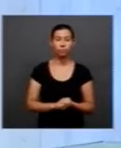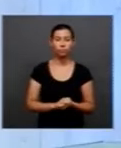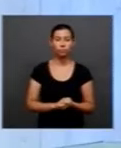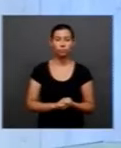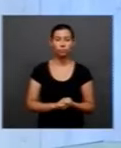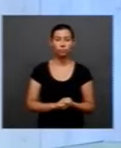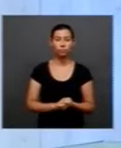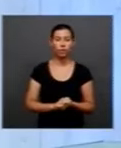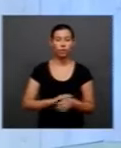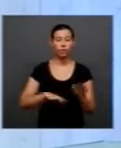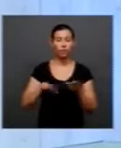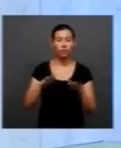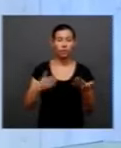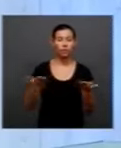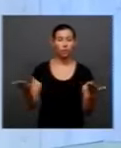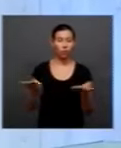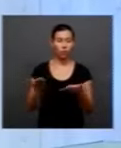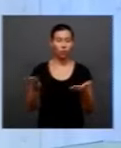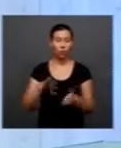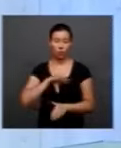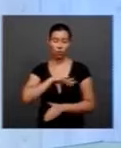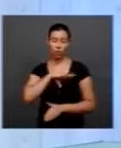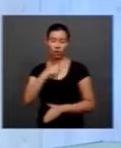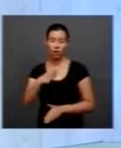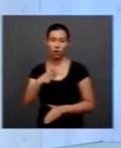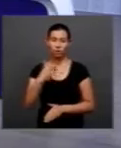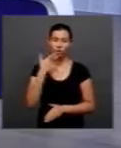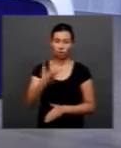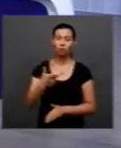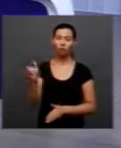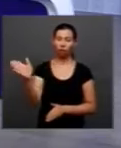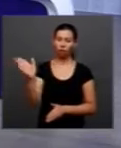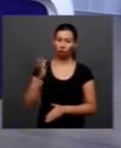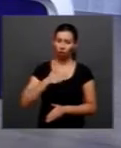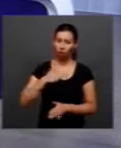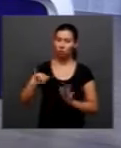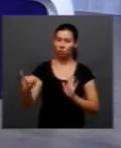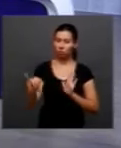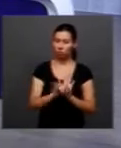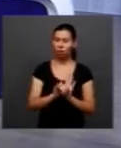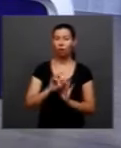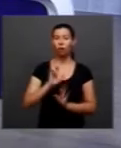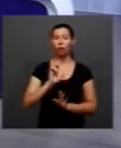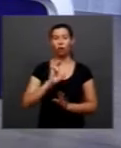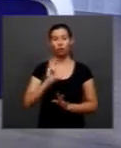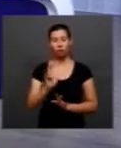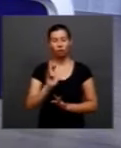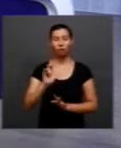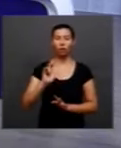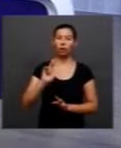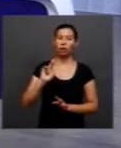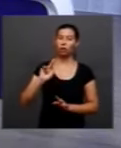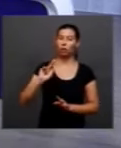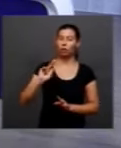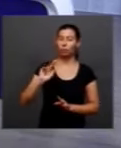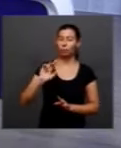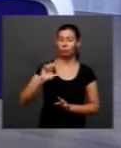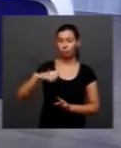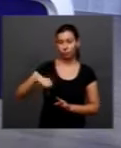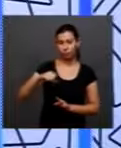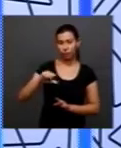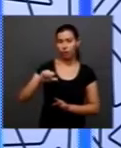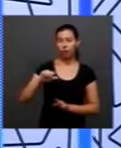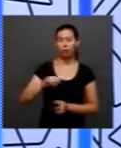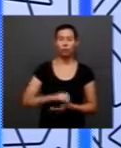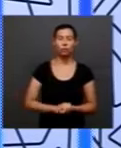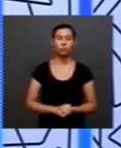saindo do armário e assumindo a sua condição? Olha, eu acredito que o ambiente tem mudado. Se